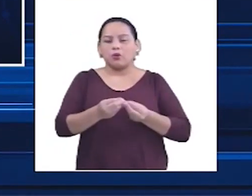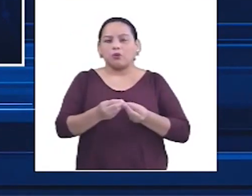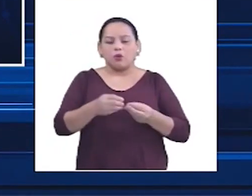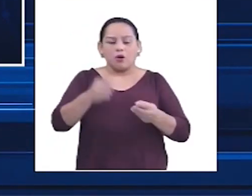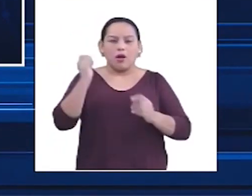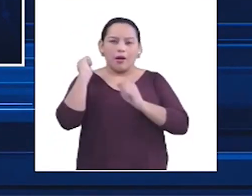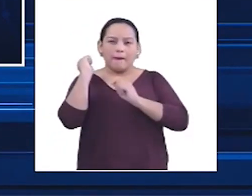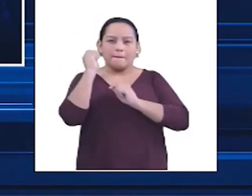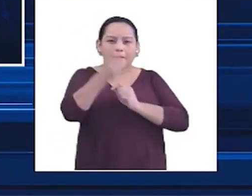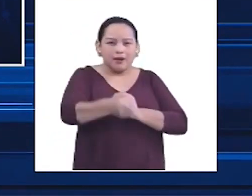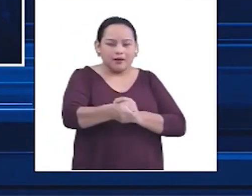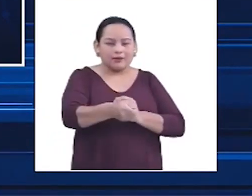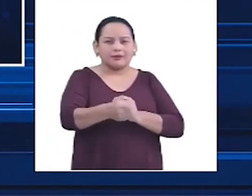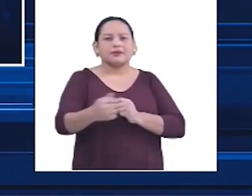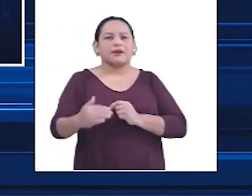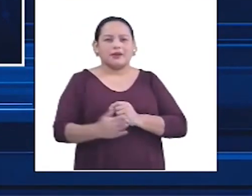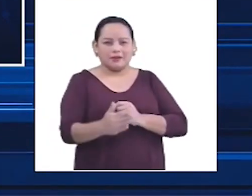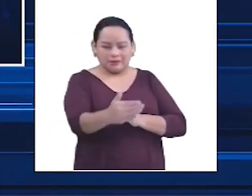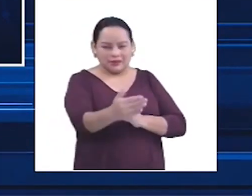aí, né? Shrimp,